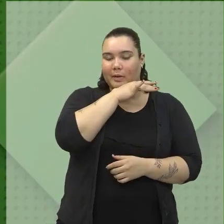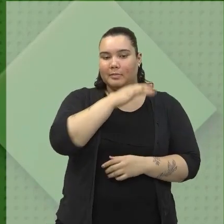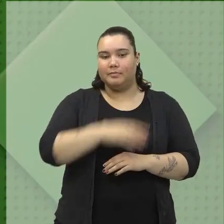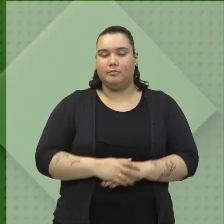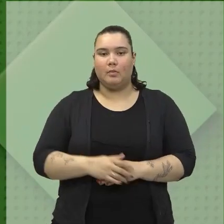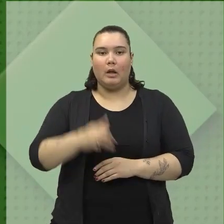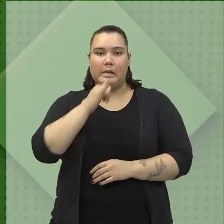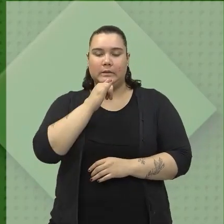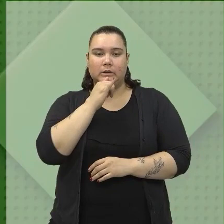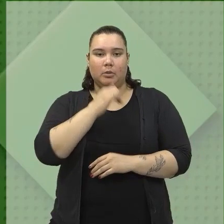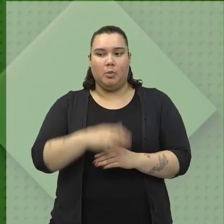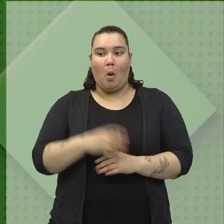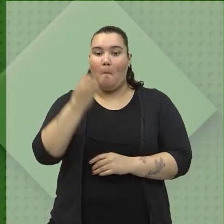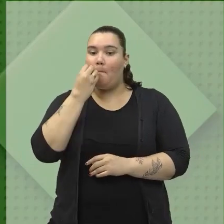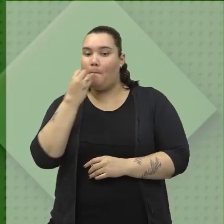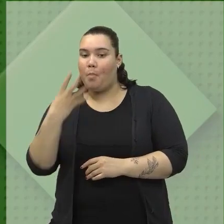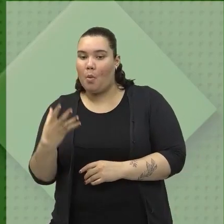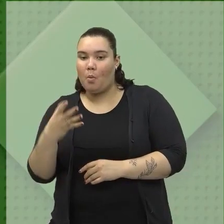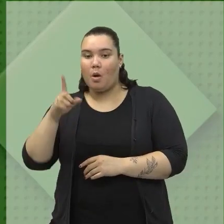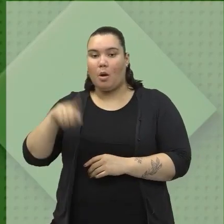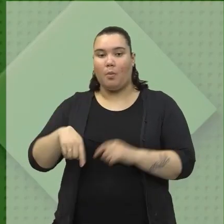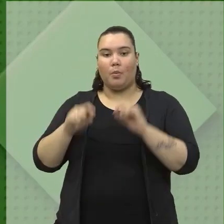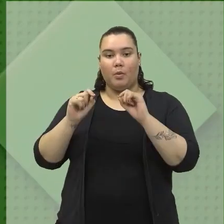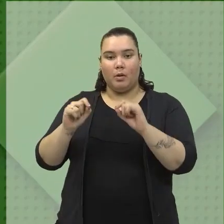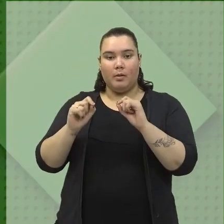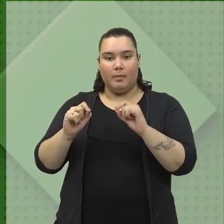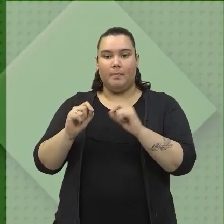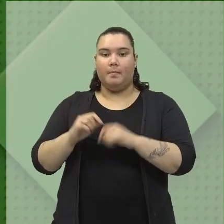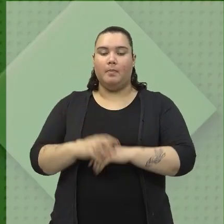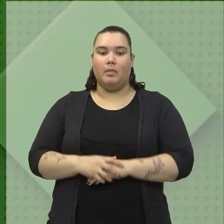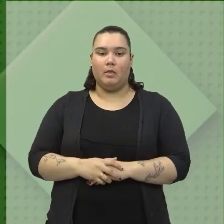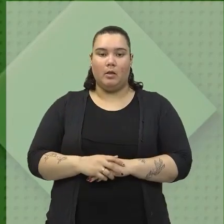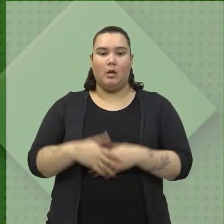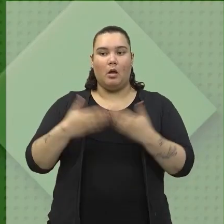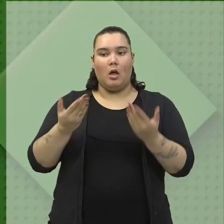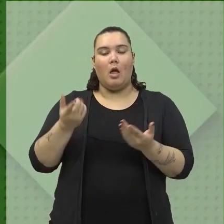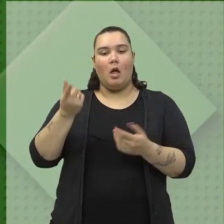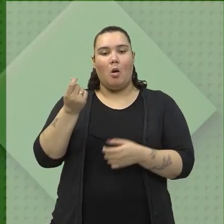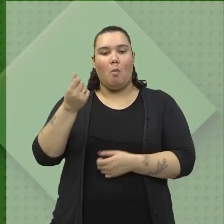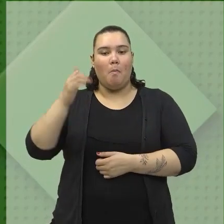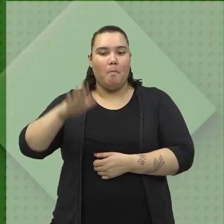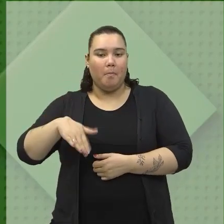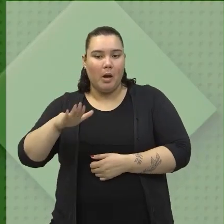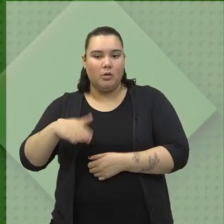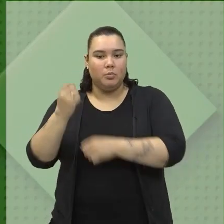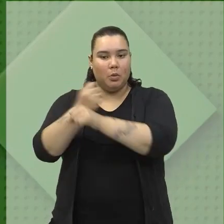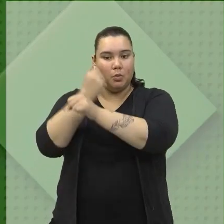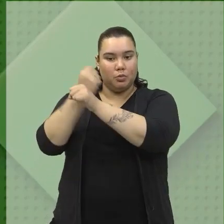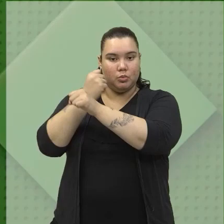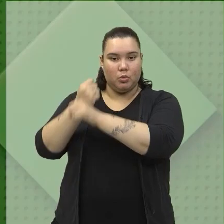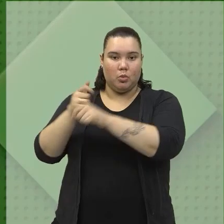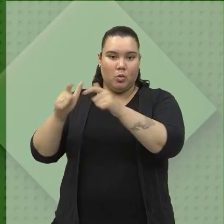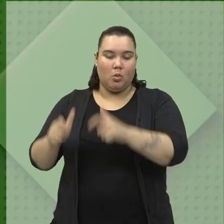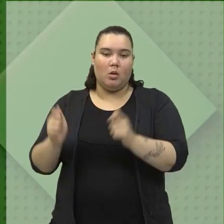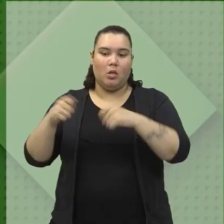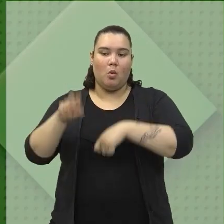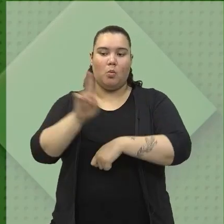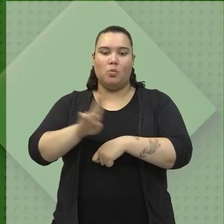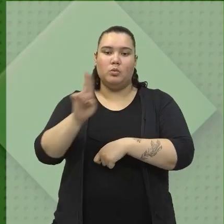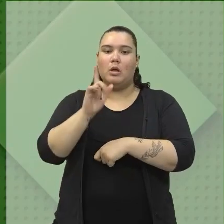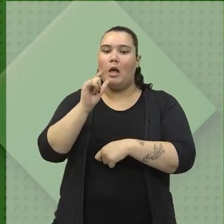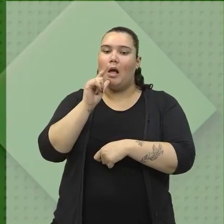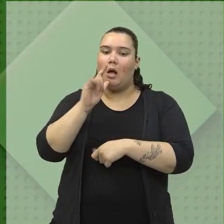vantagem é que o custo, né, para a construção aí de uma usina hidrelétrica ele é mais baixo e pode-se utilizar um recurso